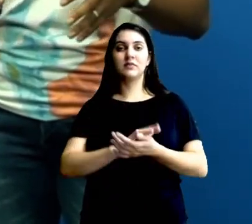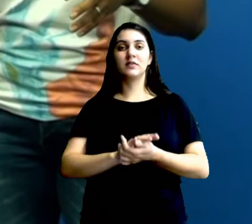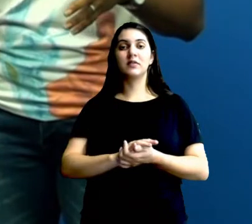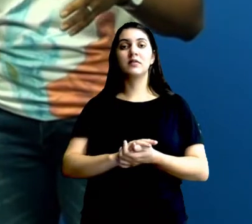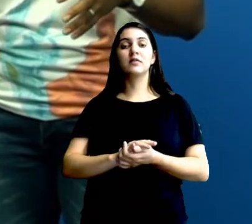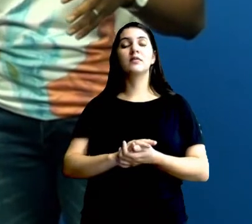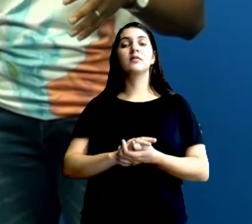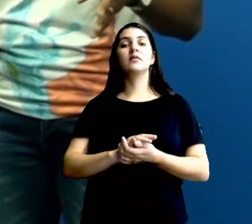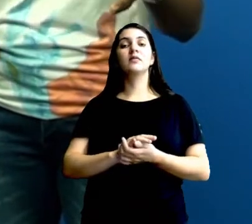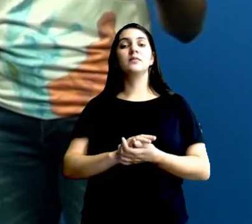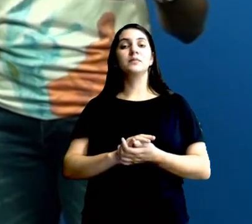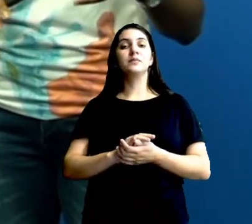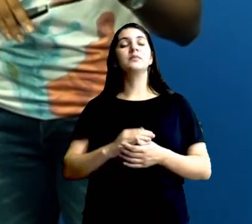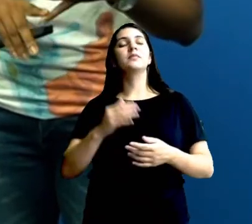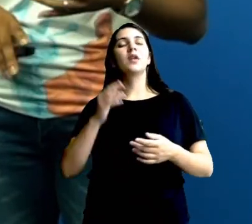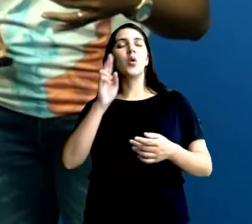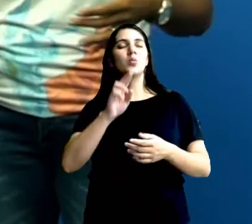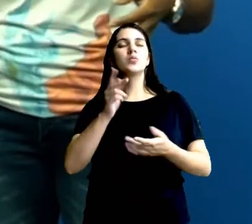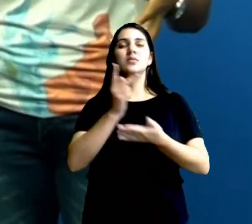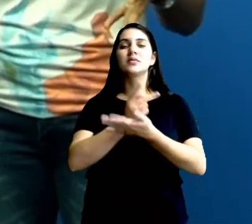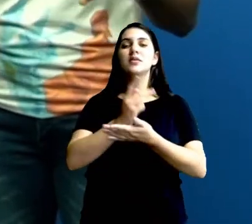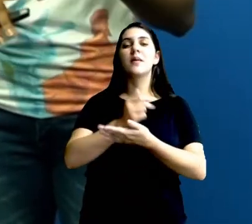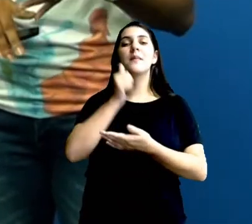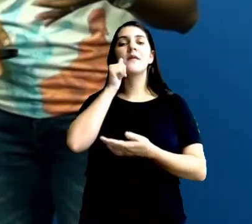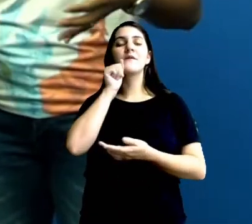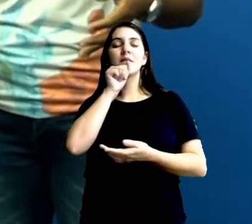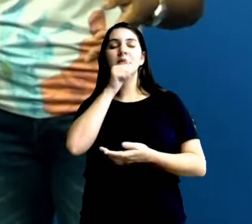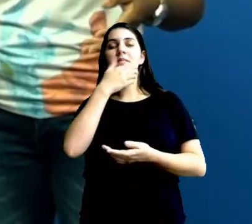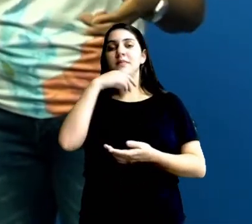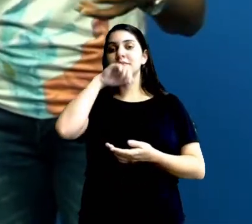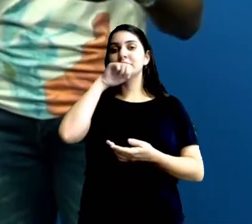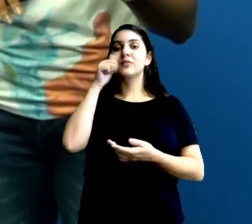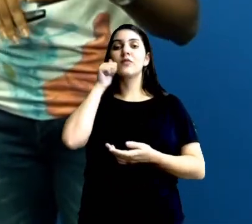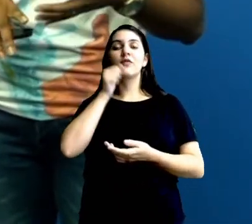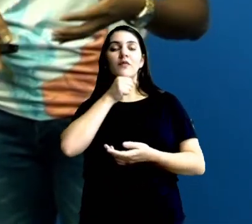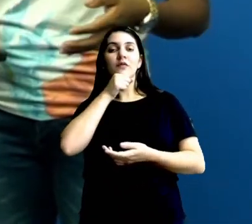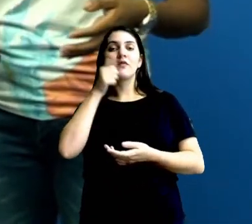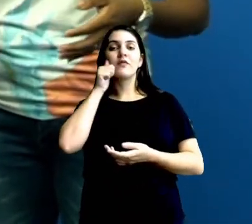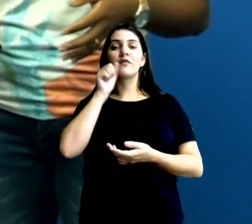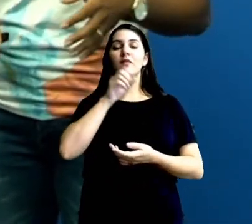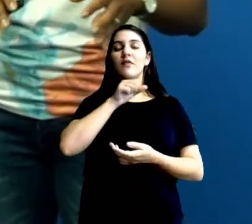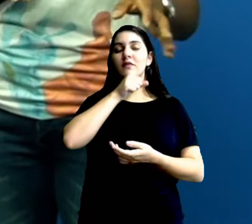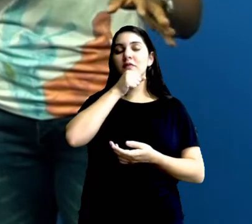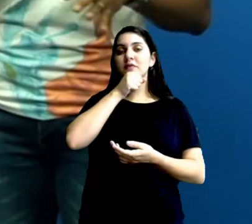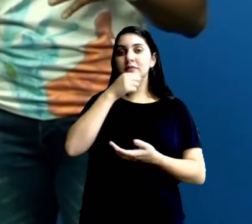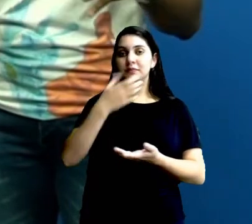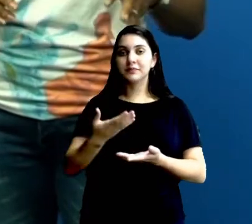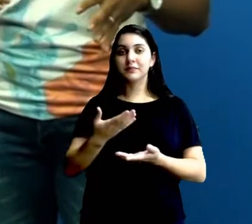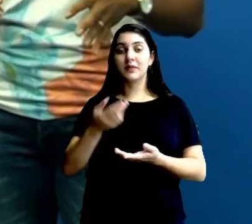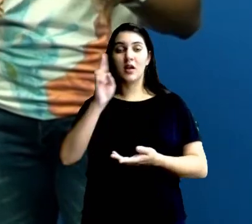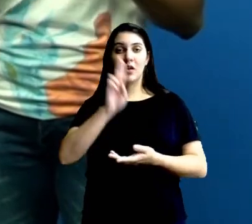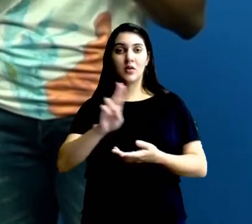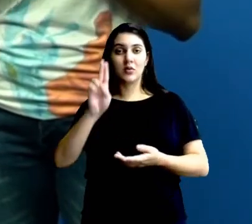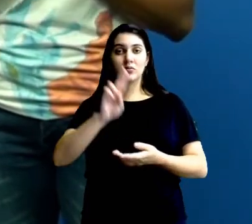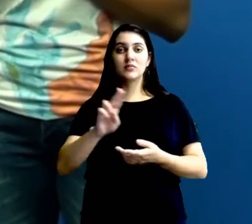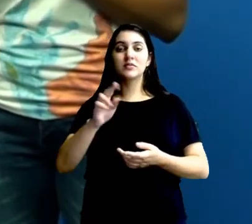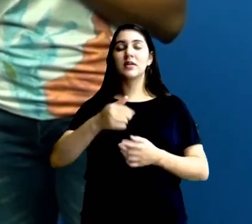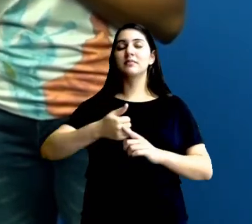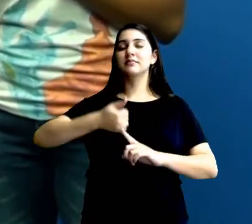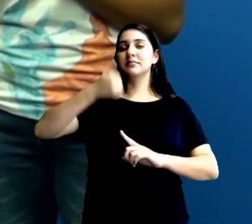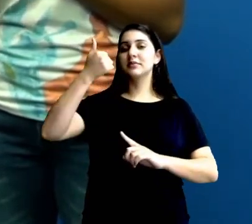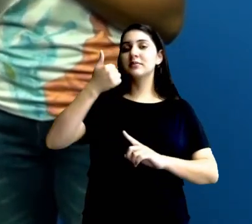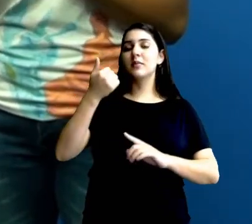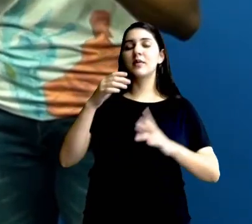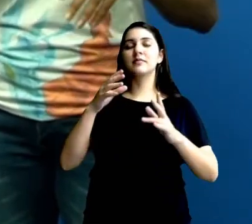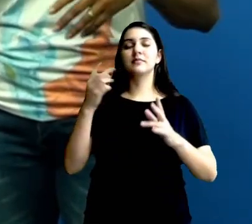família, a gente utiliza muito isso com vovô e vovó, papai e mamãe, tio e tia. Então, são muito utilizadas principalmente